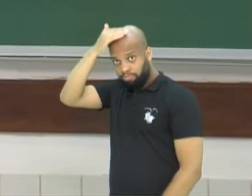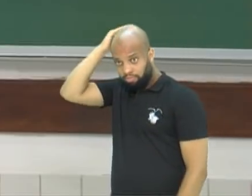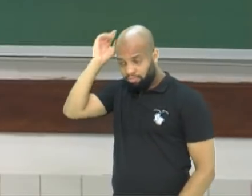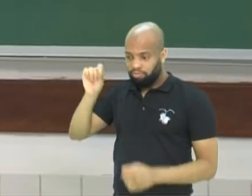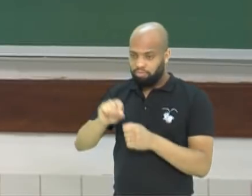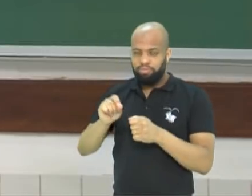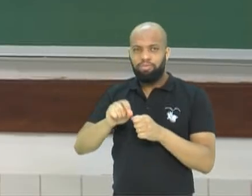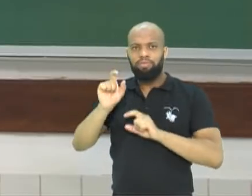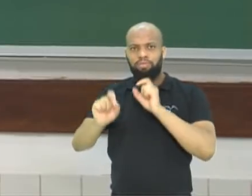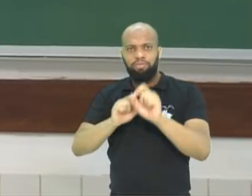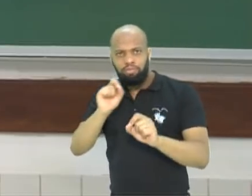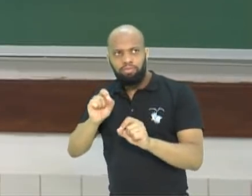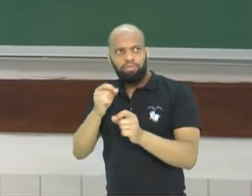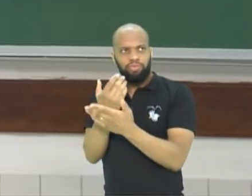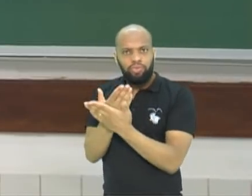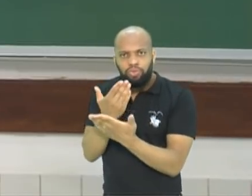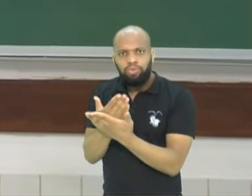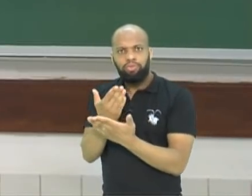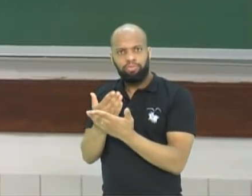próprios